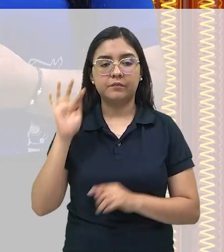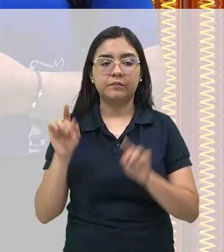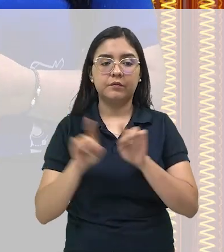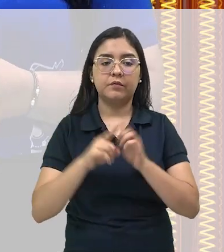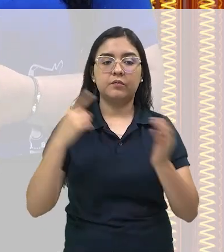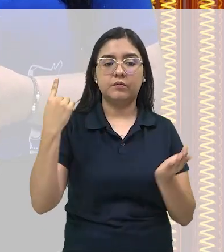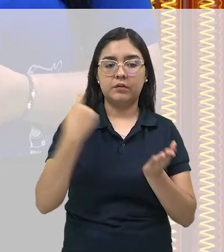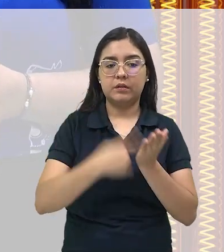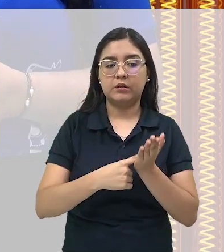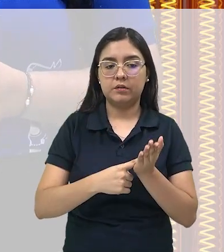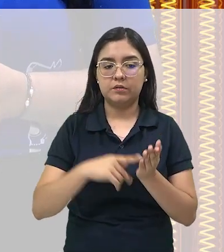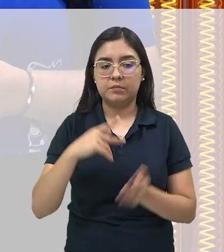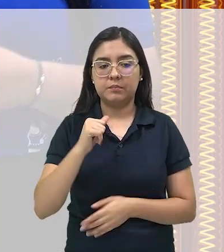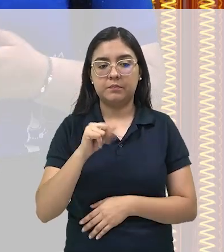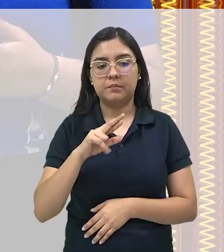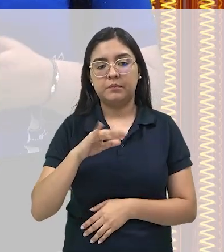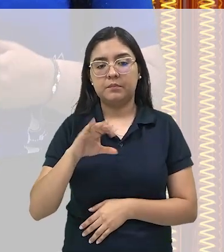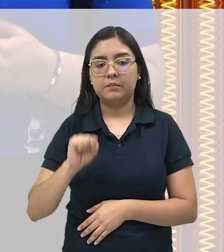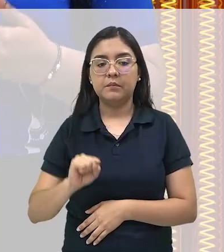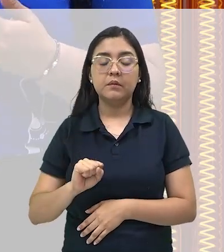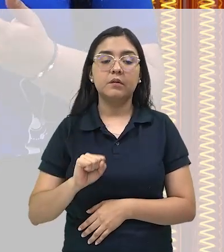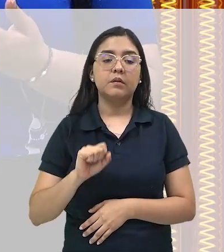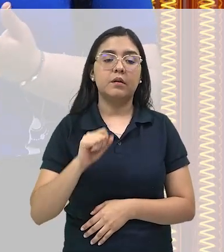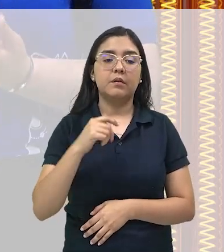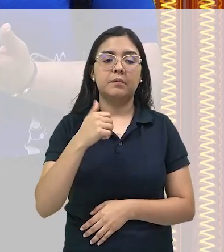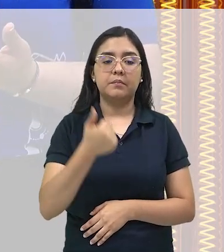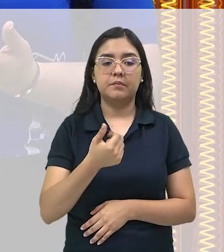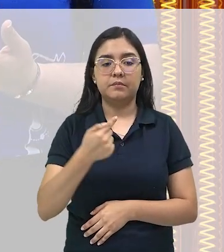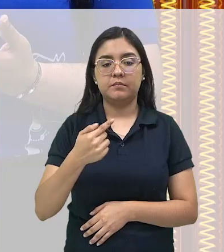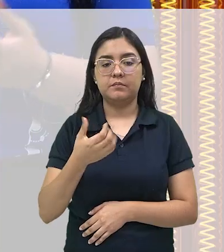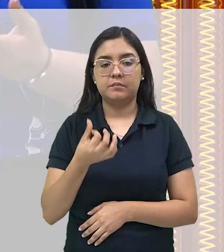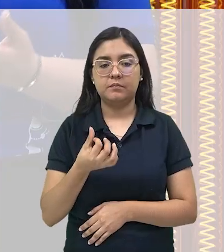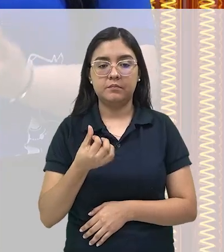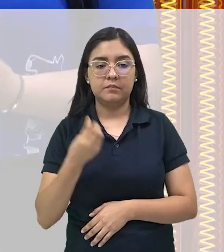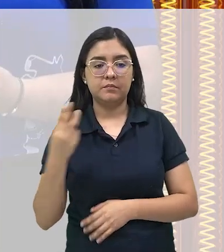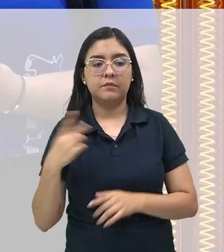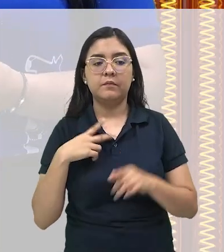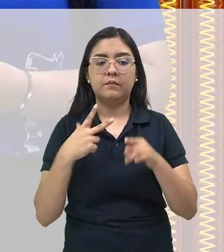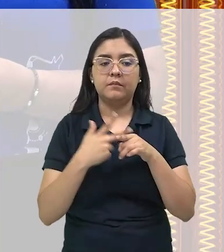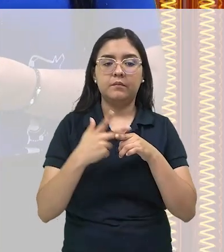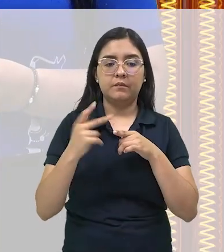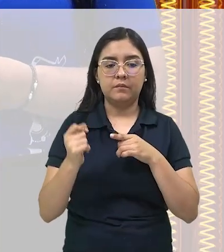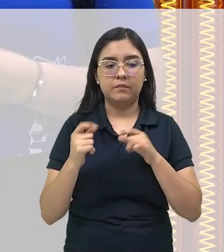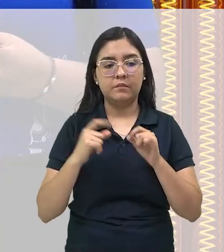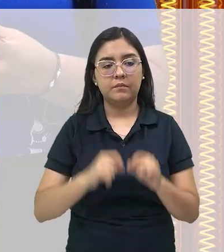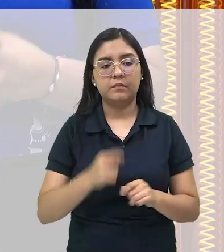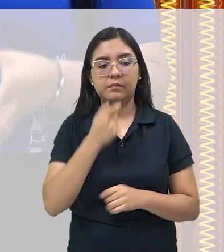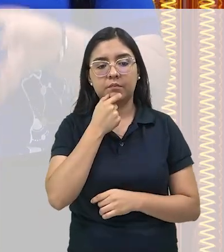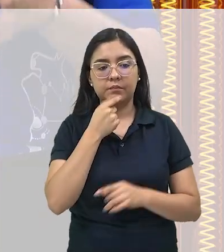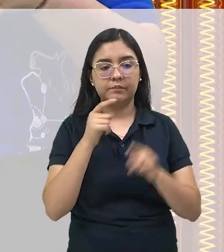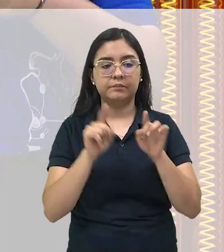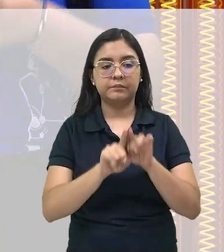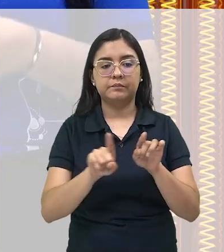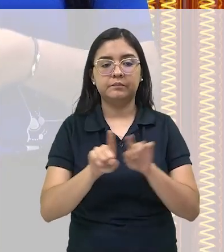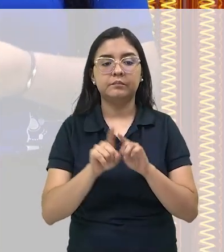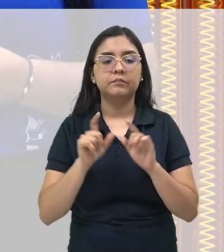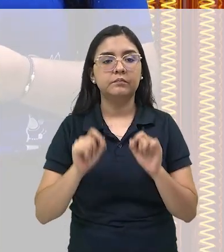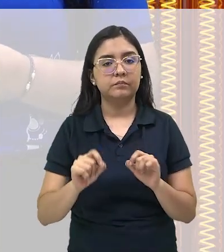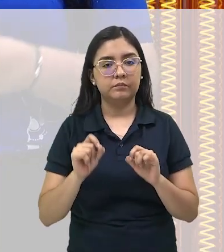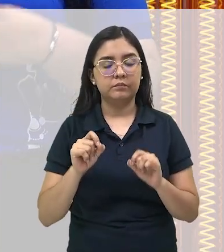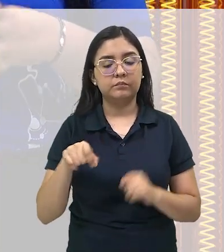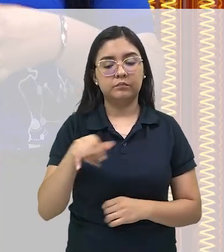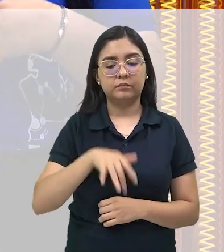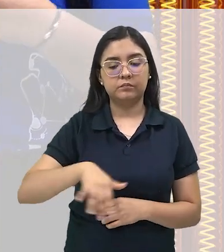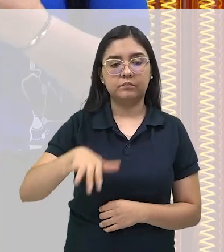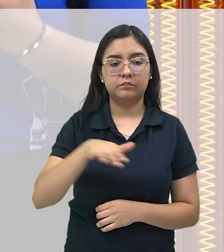Paris de 1763, que vai dar vitória para o lado britânico, os ingleses, que faz com que realmente aquele território